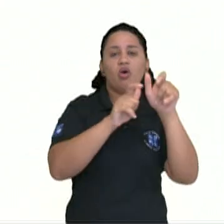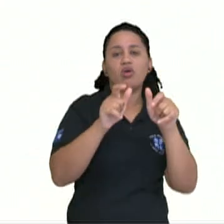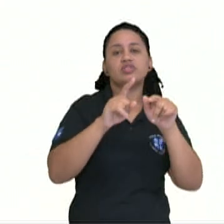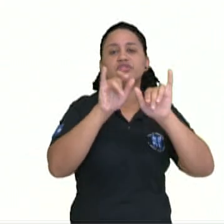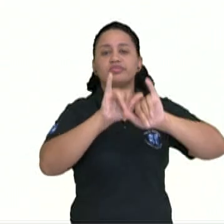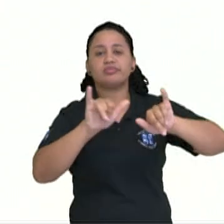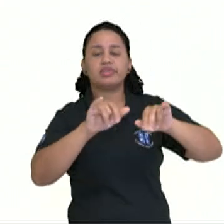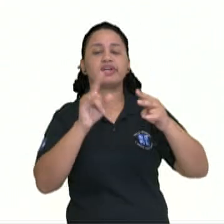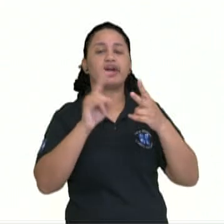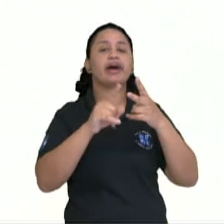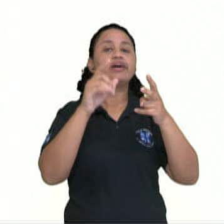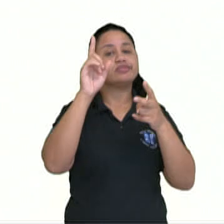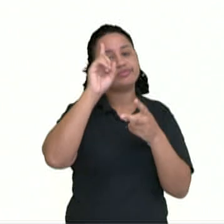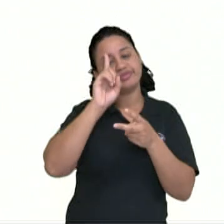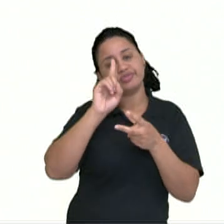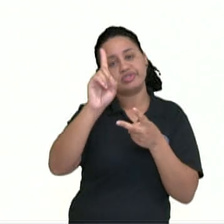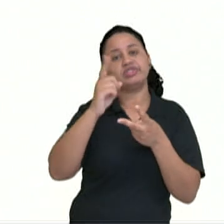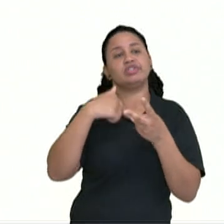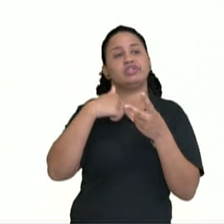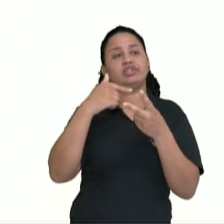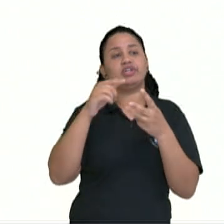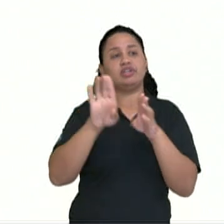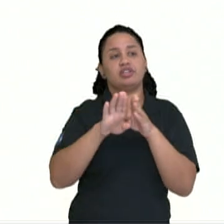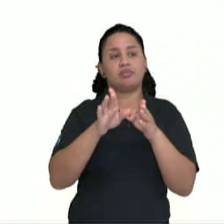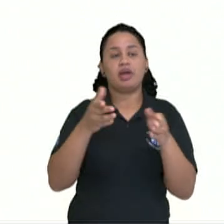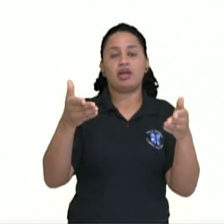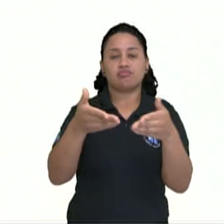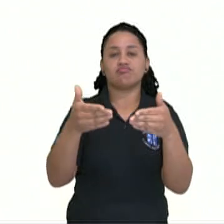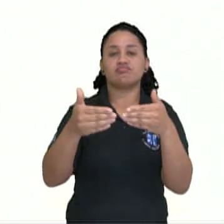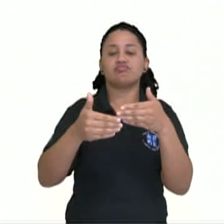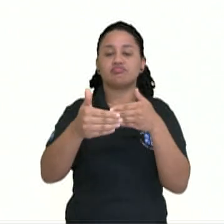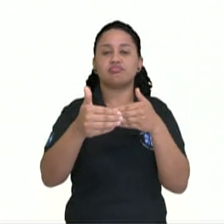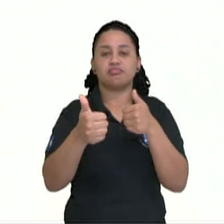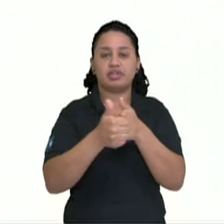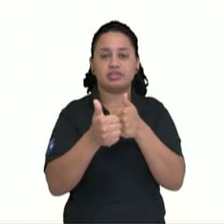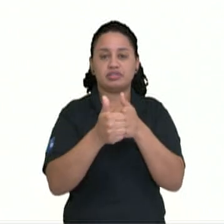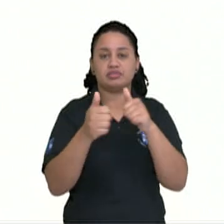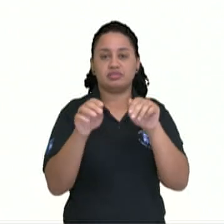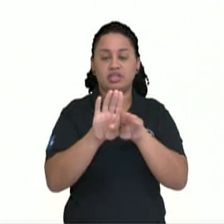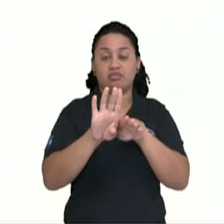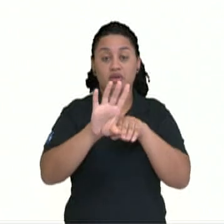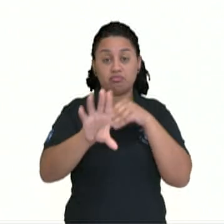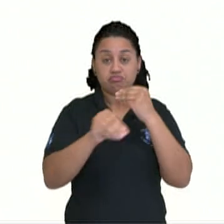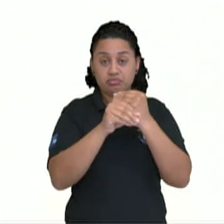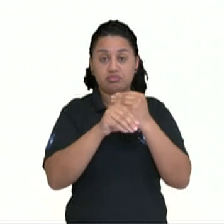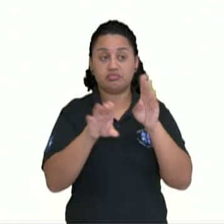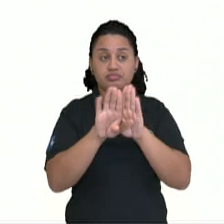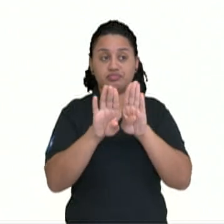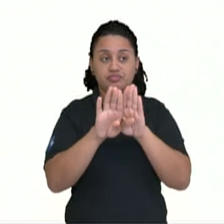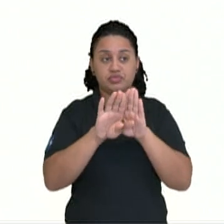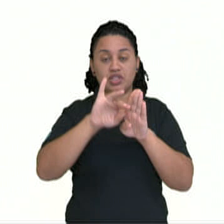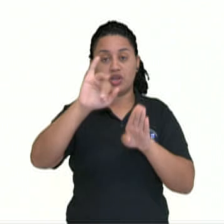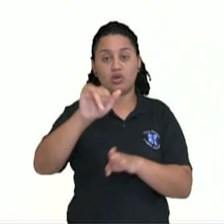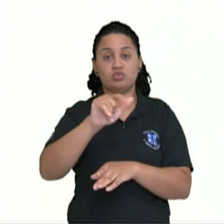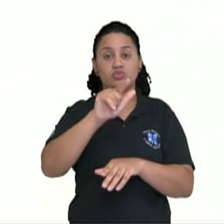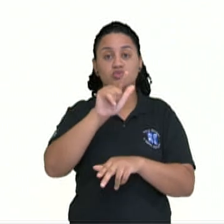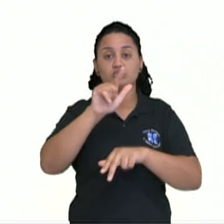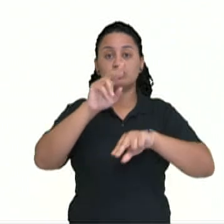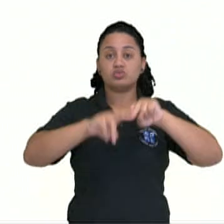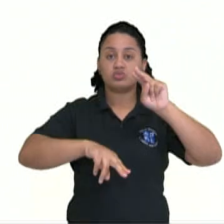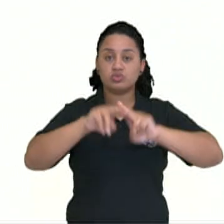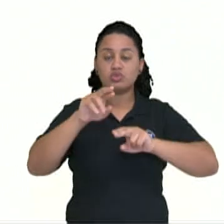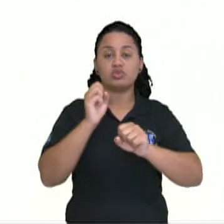publicada, a data e a data de atualização também. Veja que é de junho de